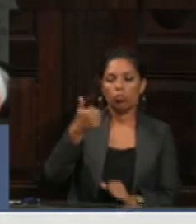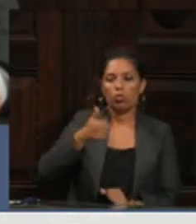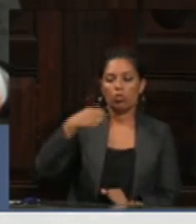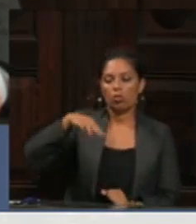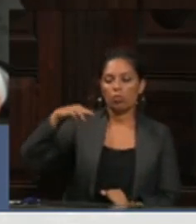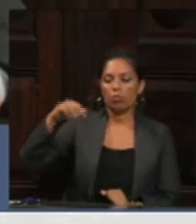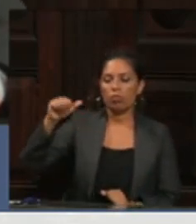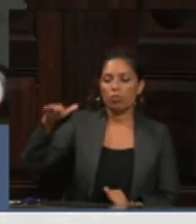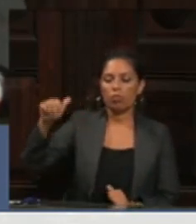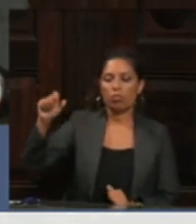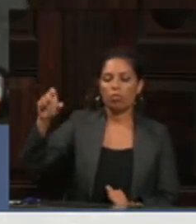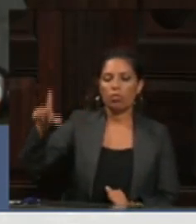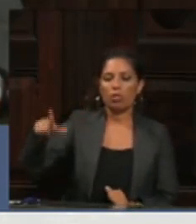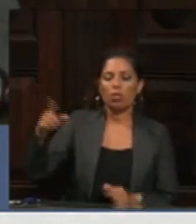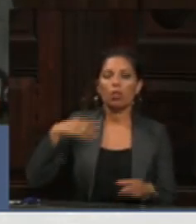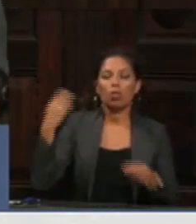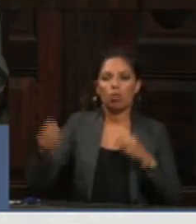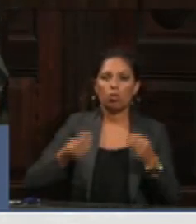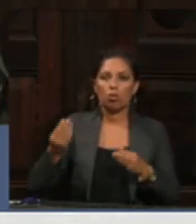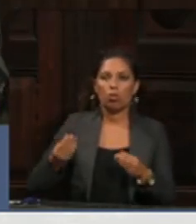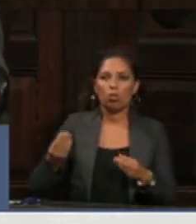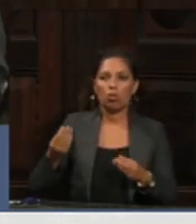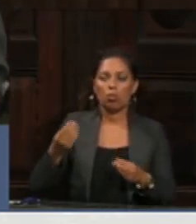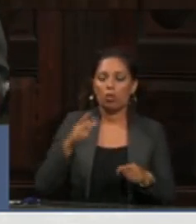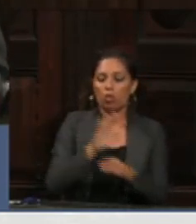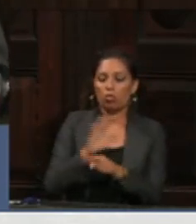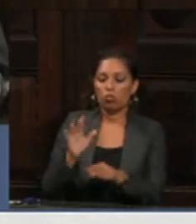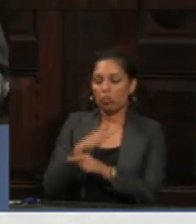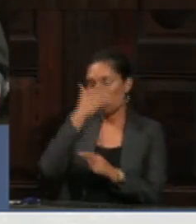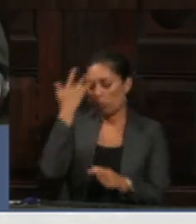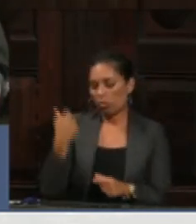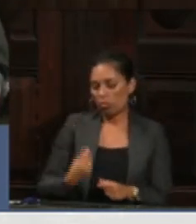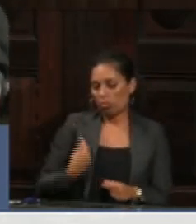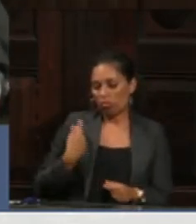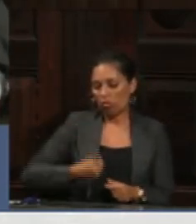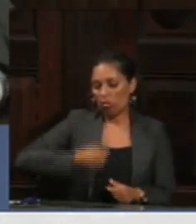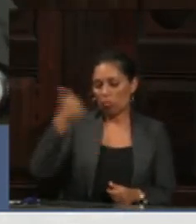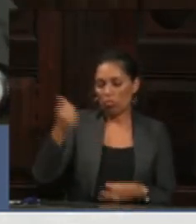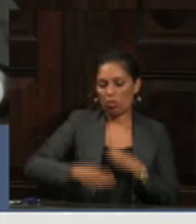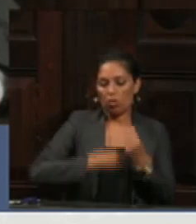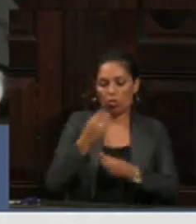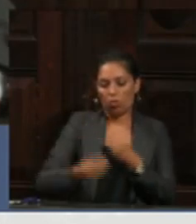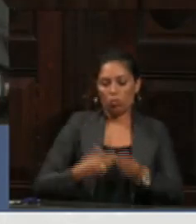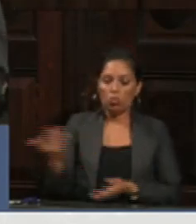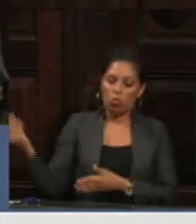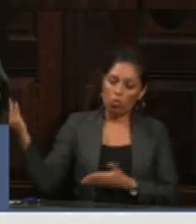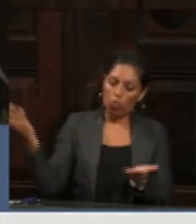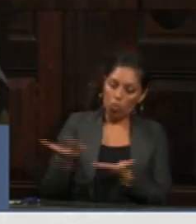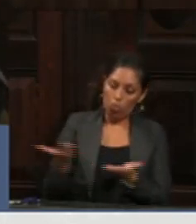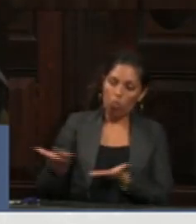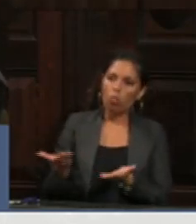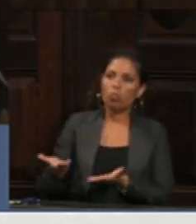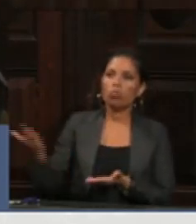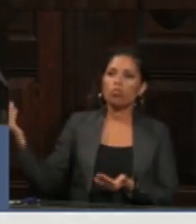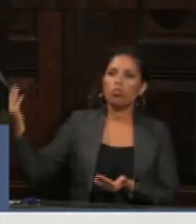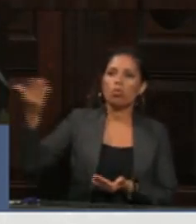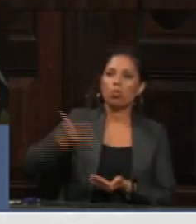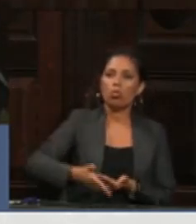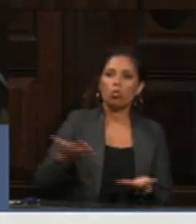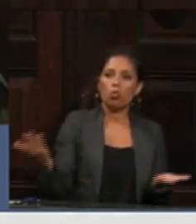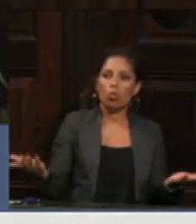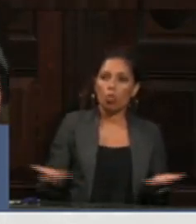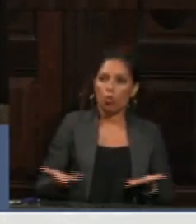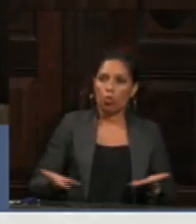alternativas para melhorar a qualidade de vida da população. Trouxe eles hoje aqui para conversar com o nosso